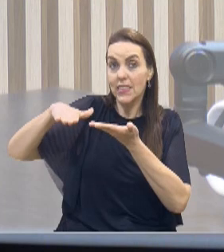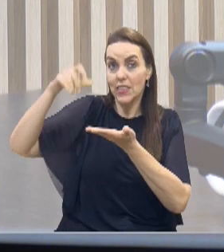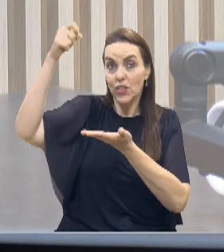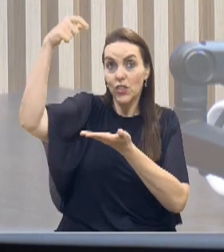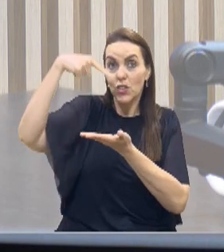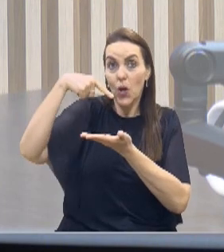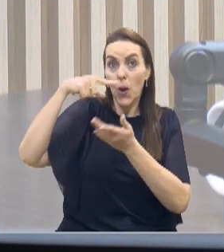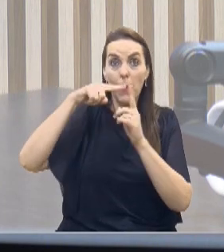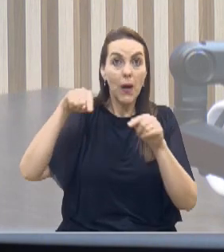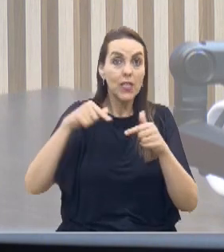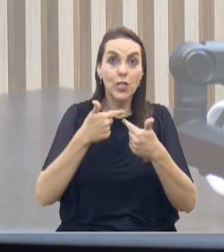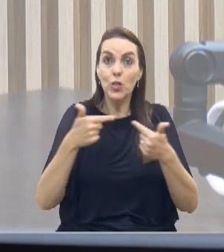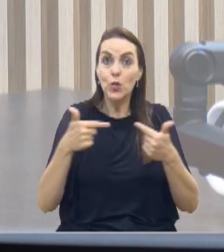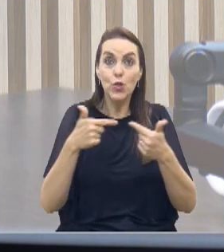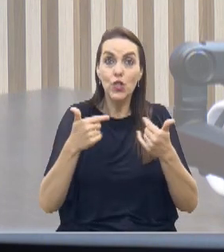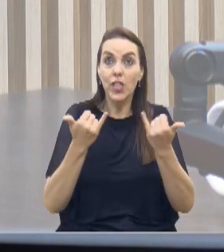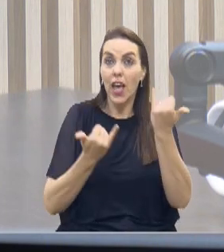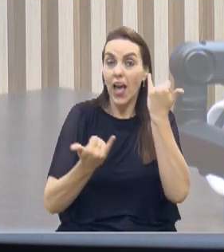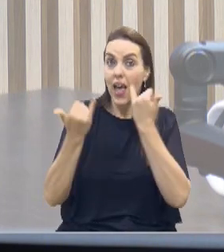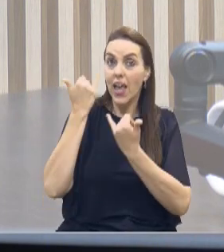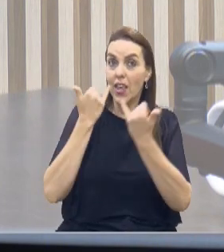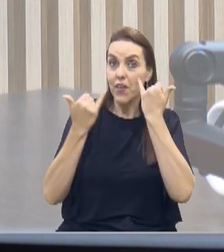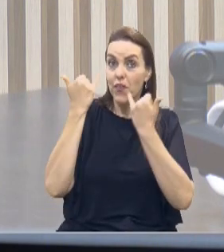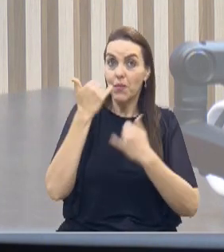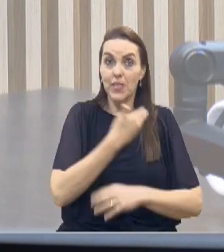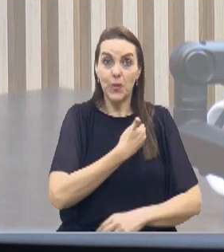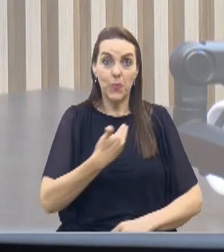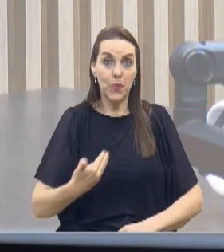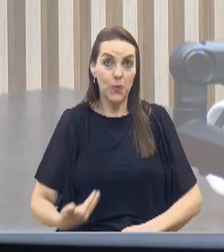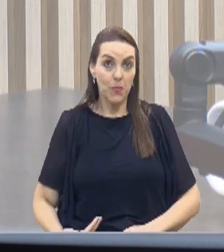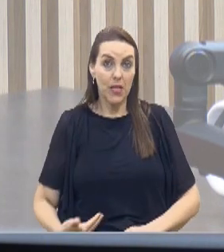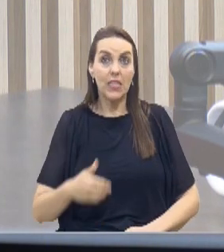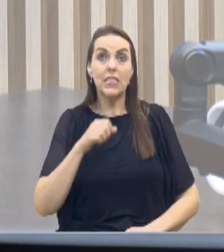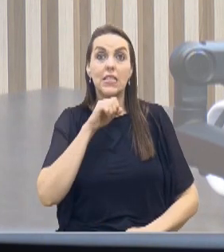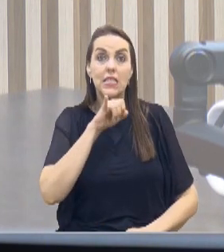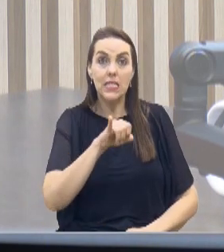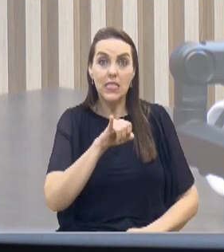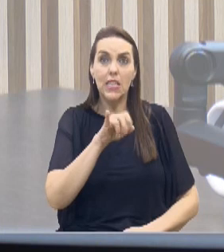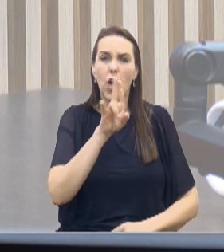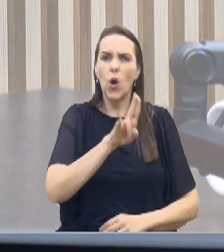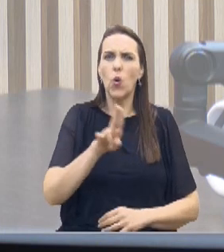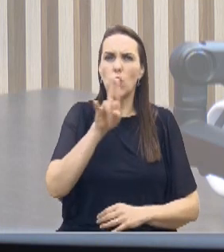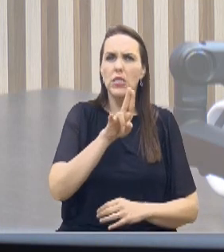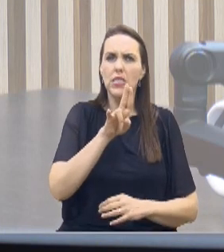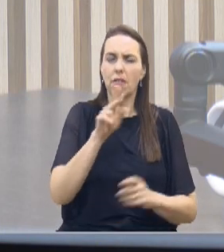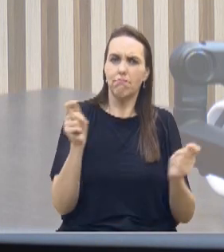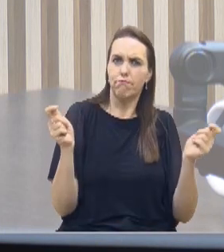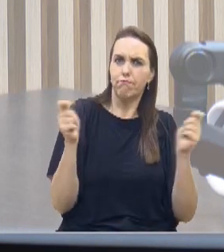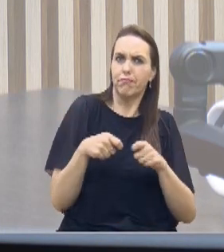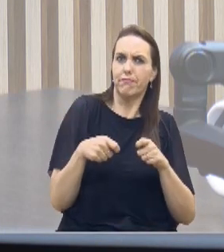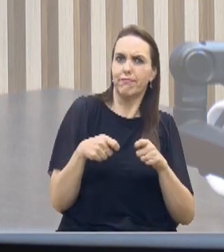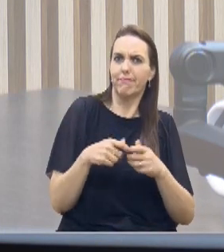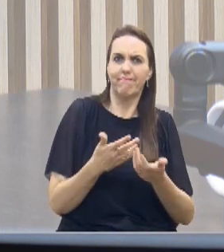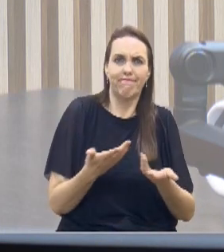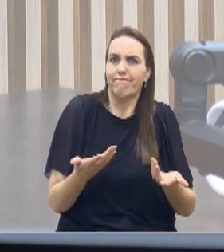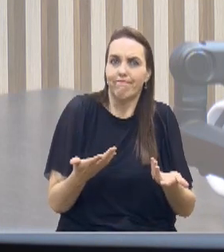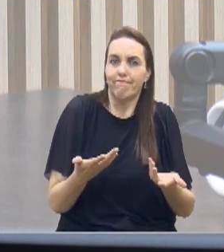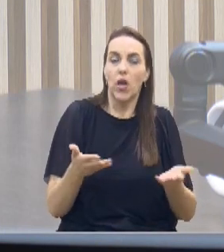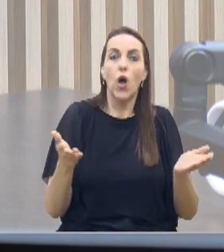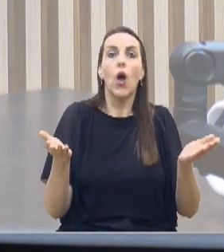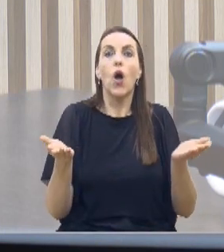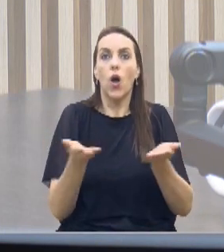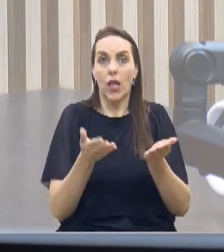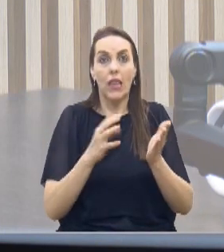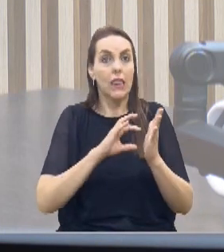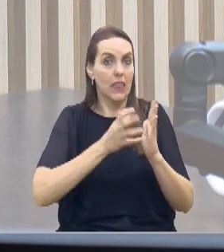tinha a informação pública se elas eram ou não eficientes. Então, hoje, por exemplo, claro que esses dados